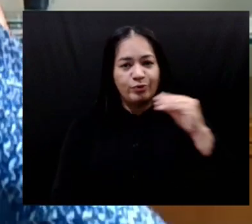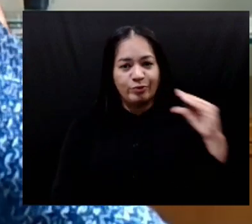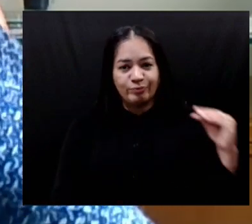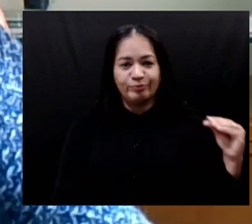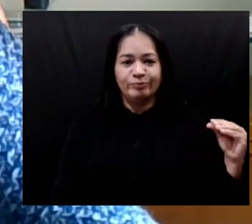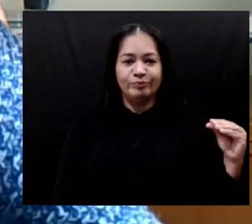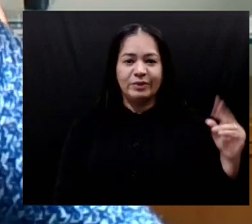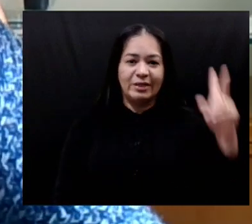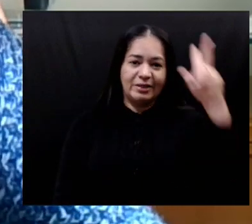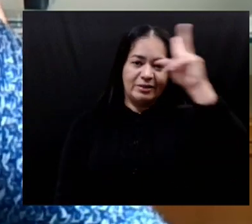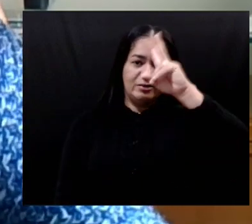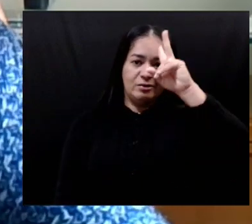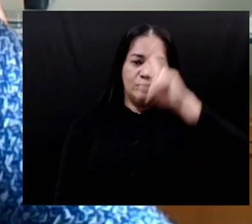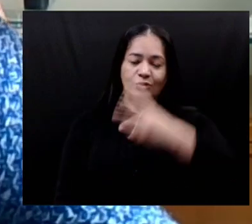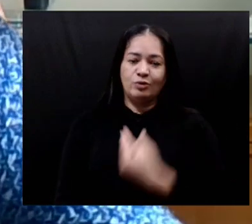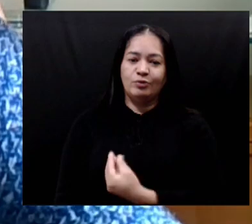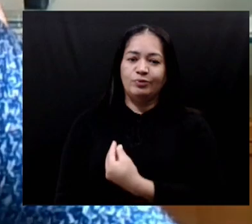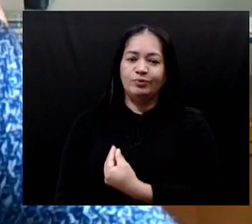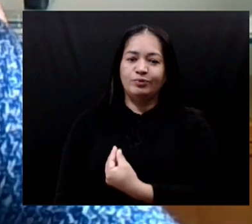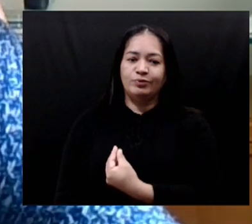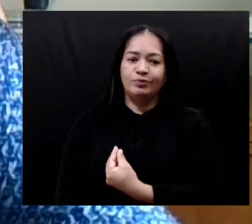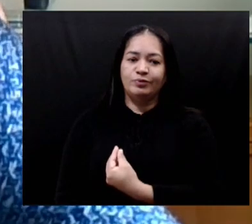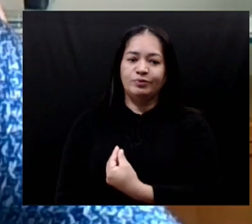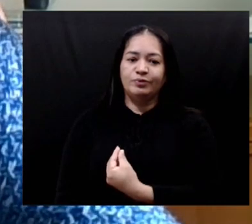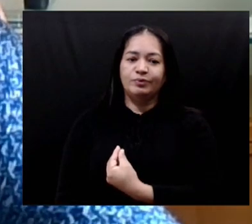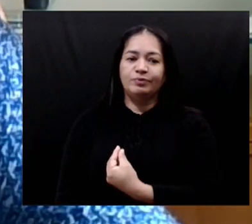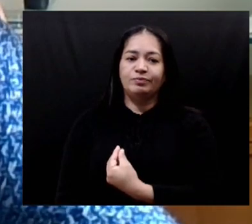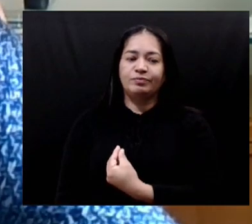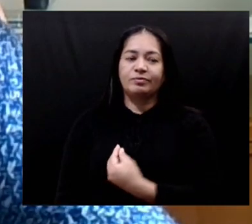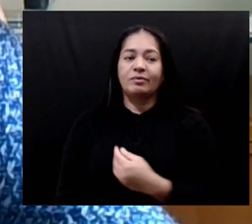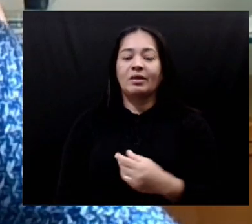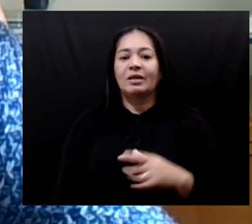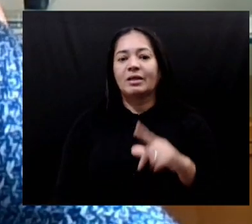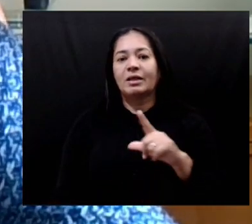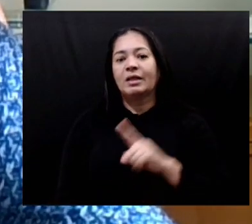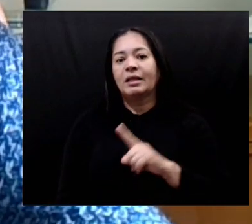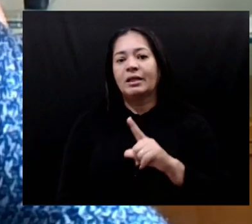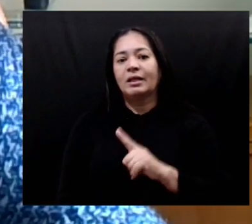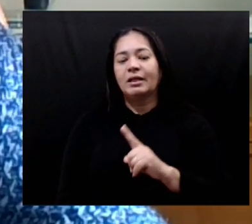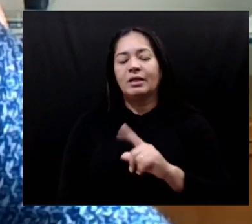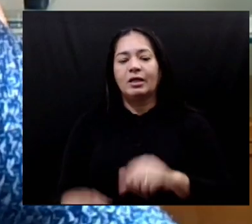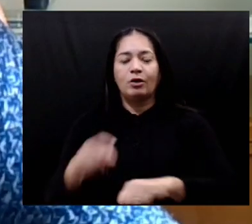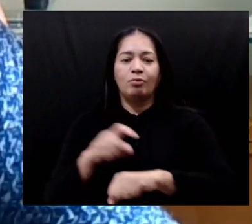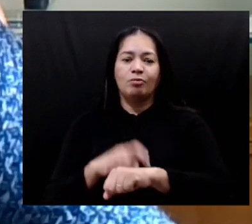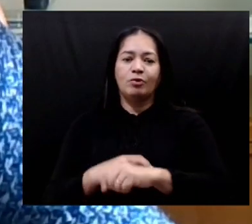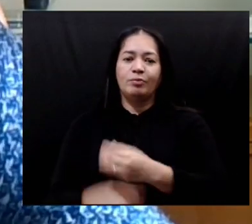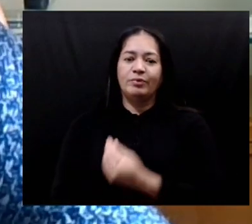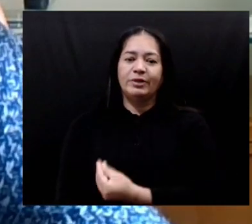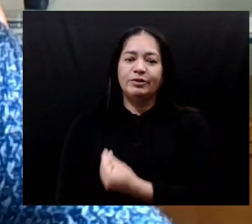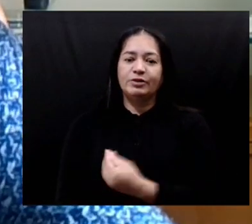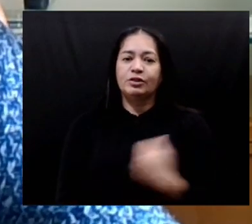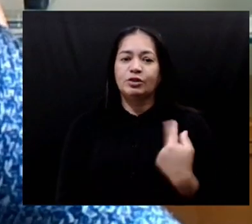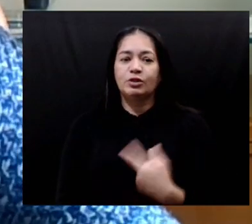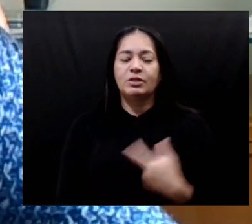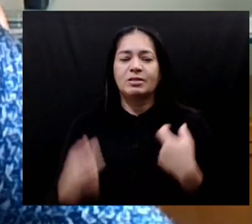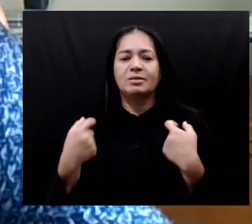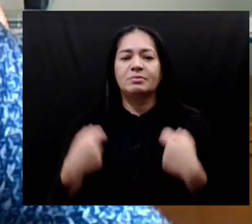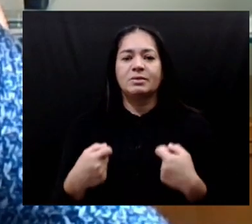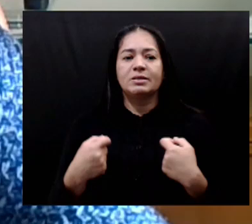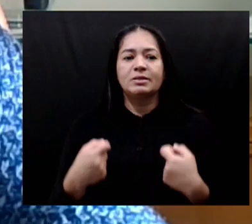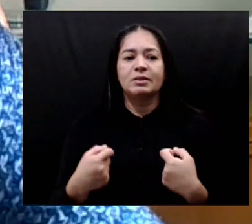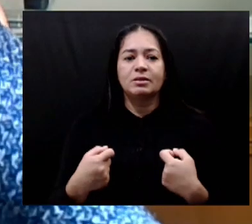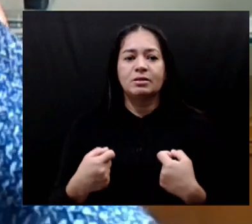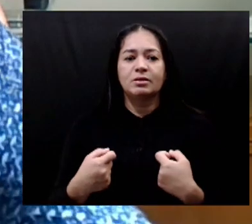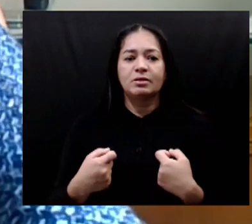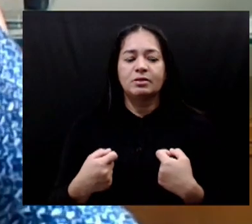vida. Há um momento na vida que a gente precisa compreender que os